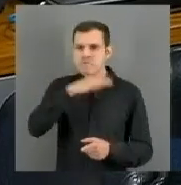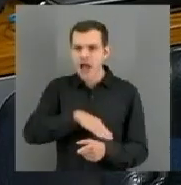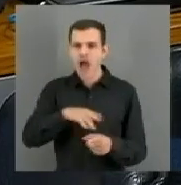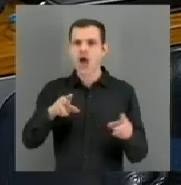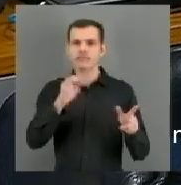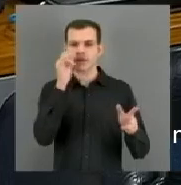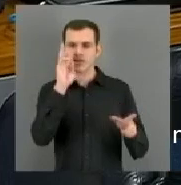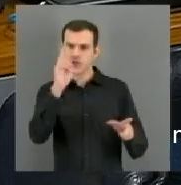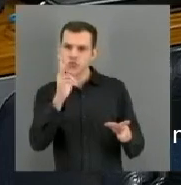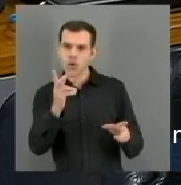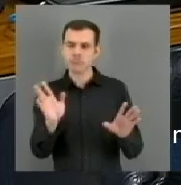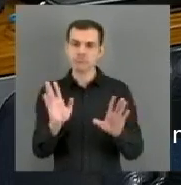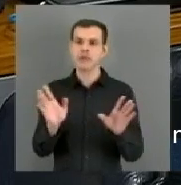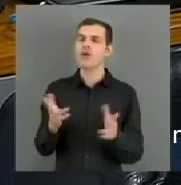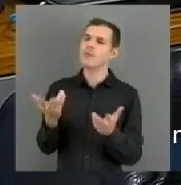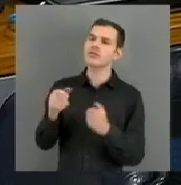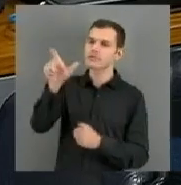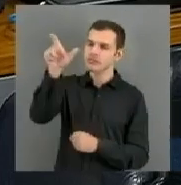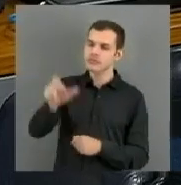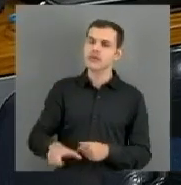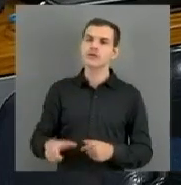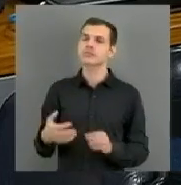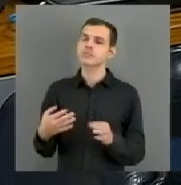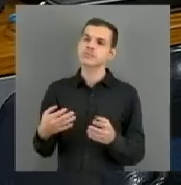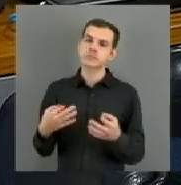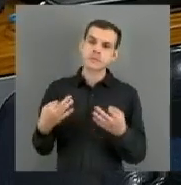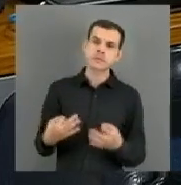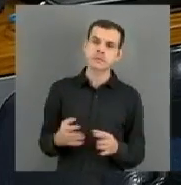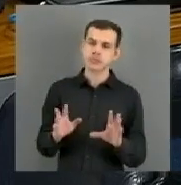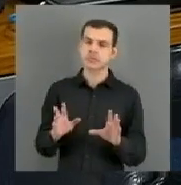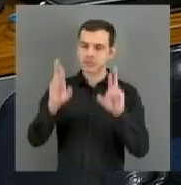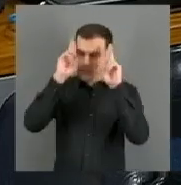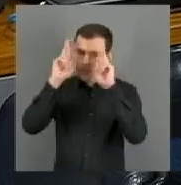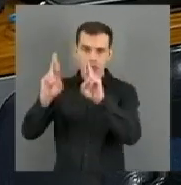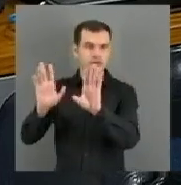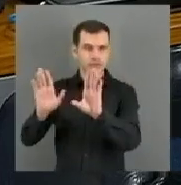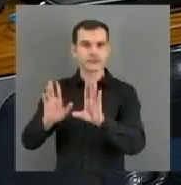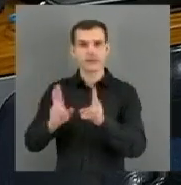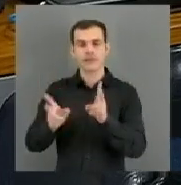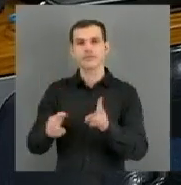lados opostos, mas eu sempre lhe vi com muito respeito. Na verdade,